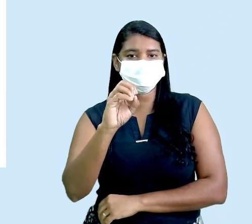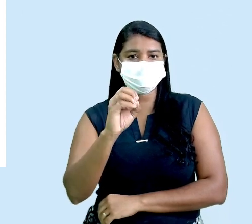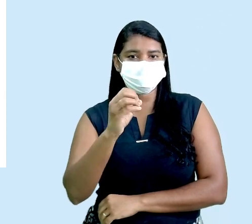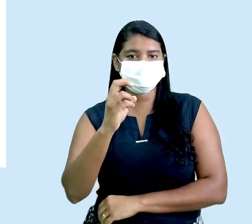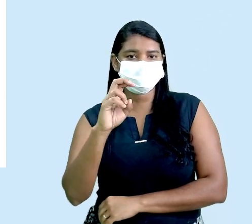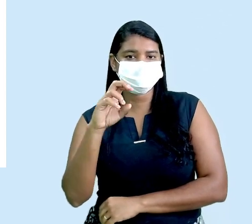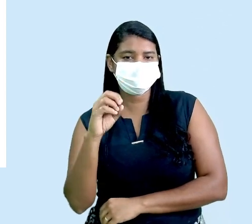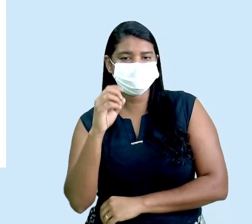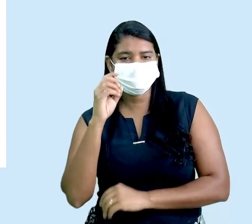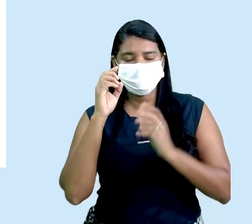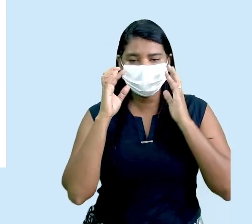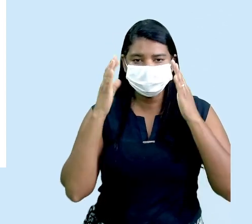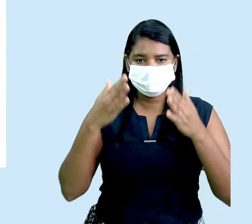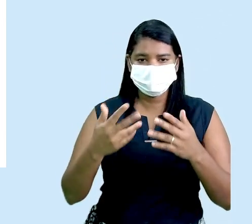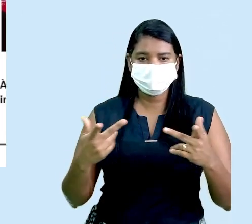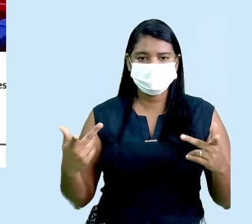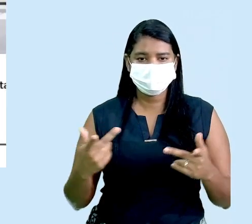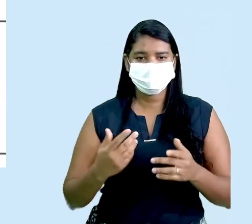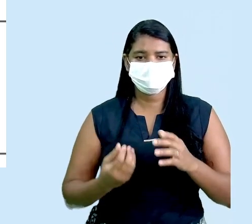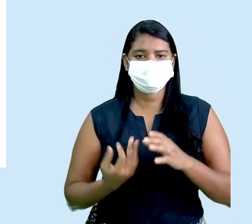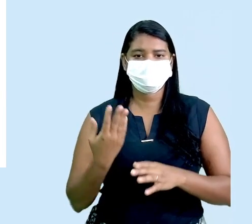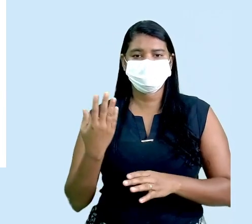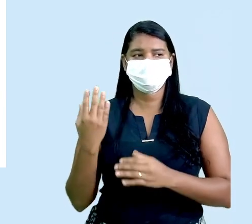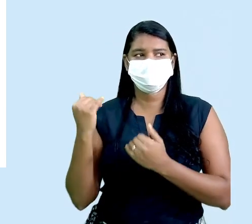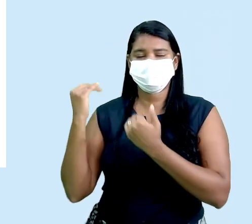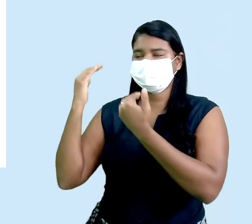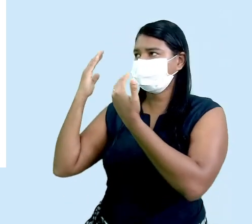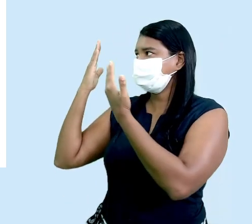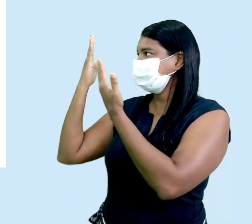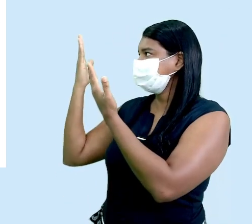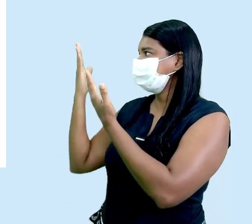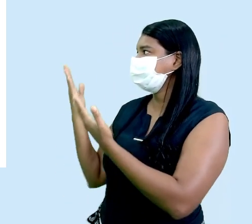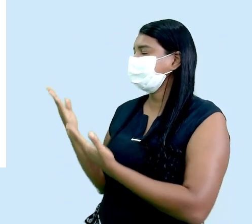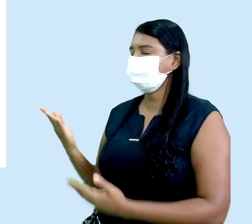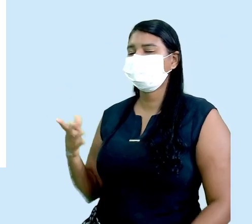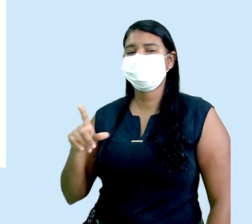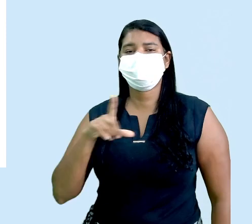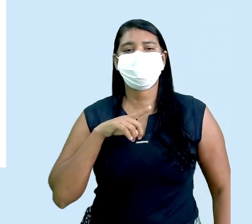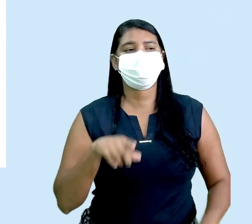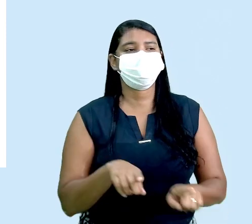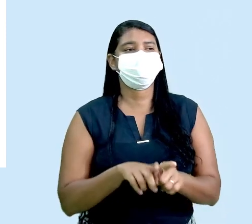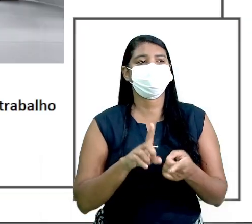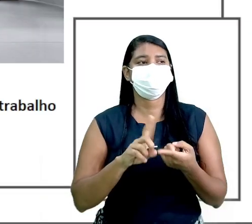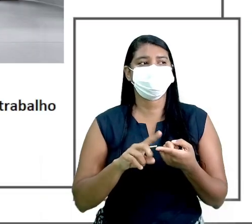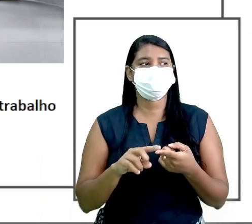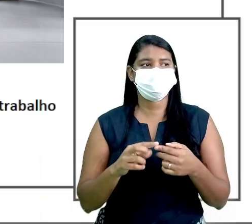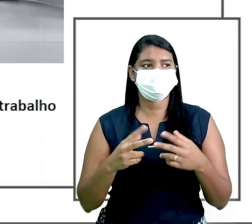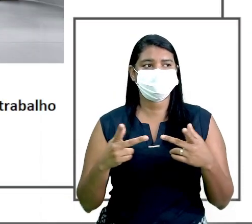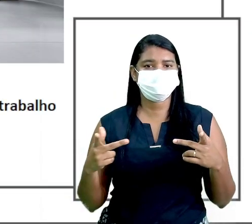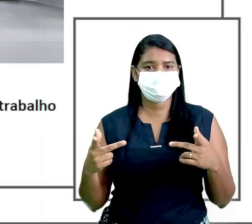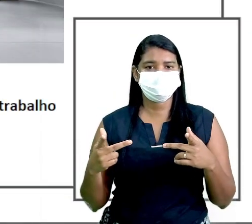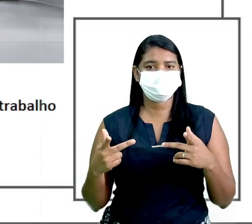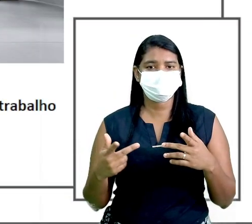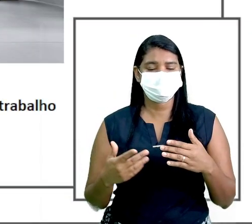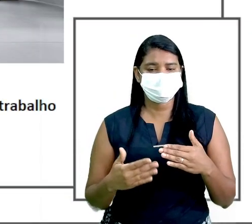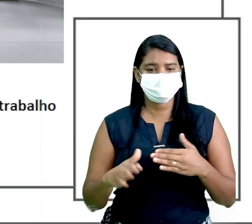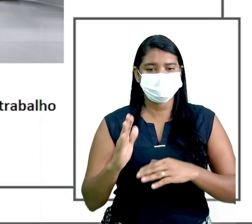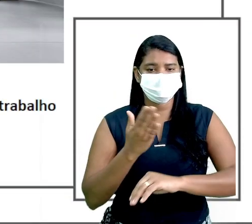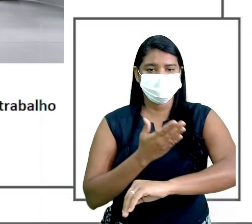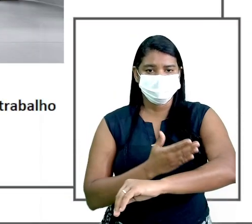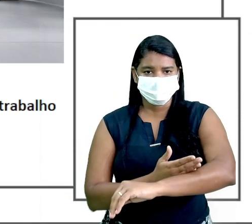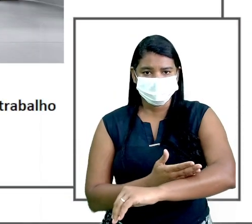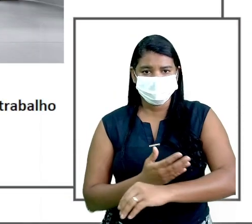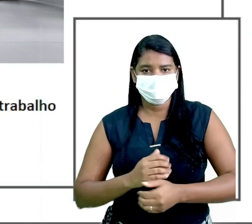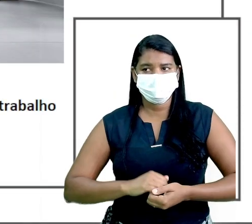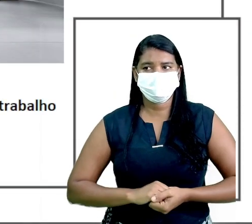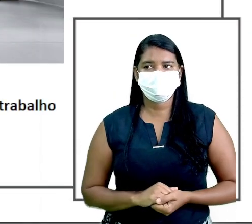muito atento a esse tipo de coisa, tá certo? Aqui a gente tem algo mais contemporâneo, né? Na